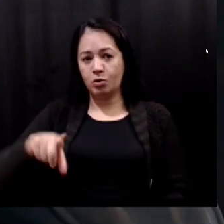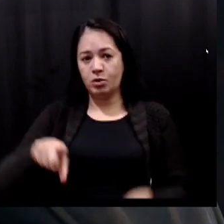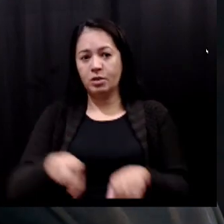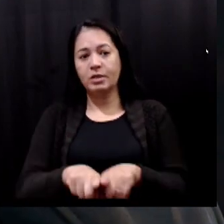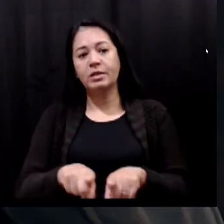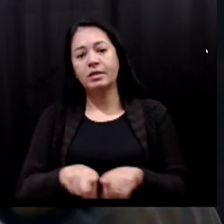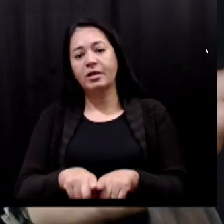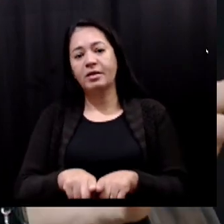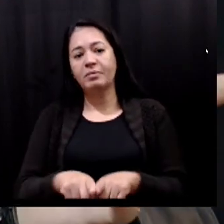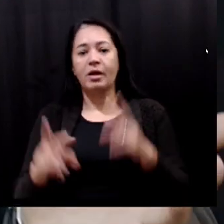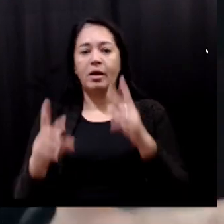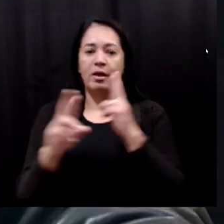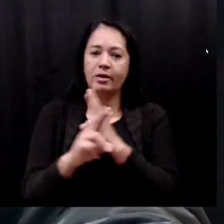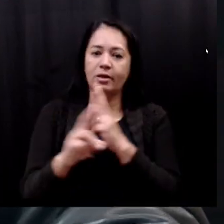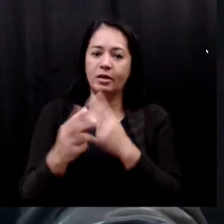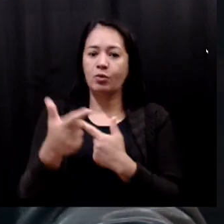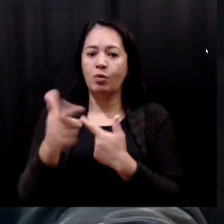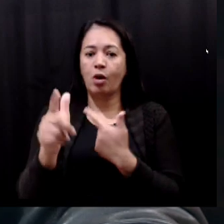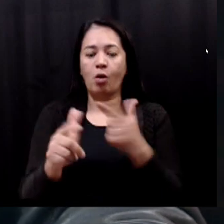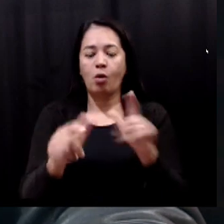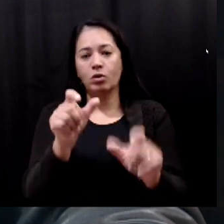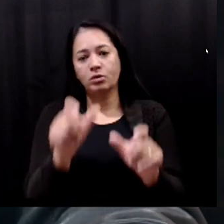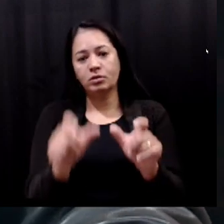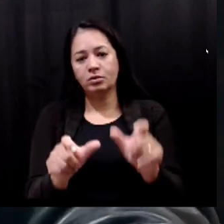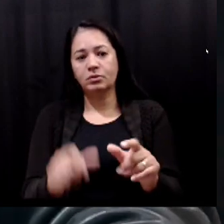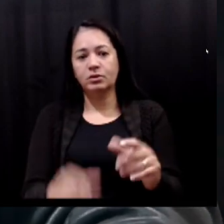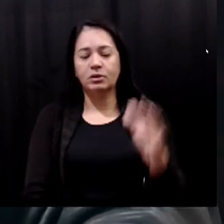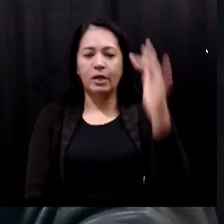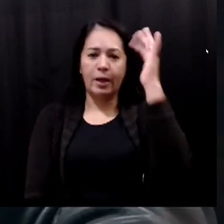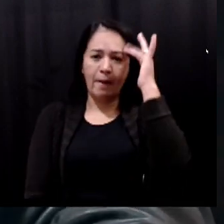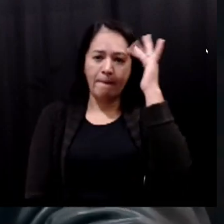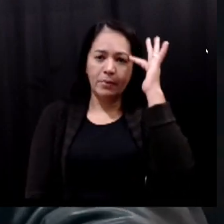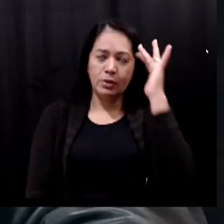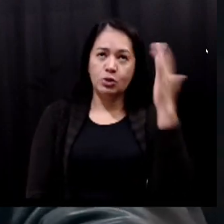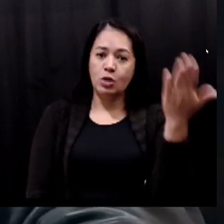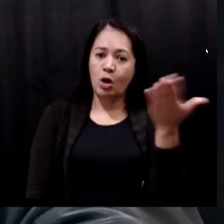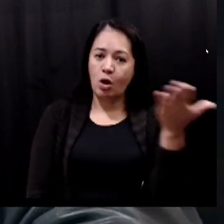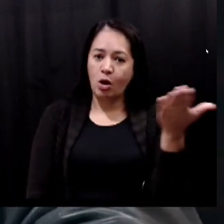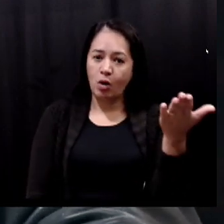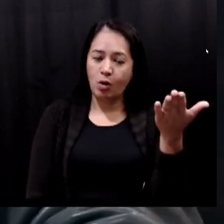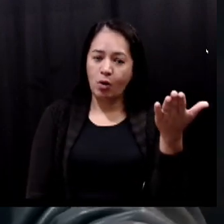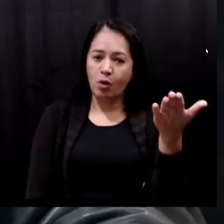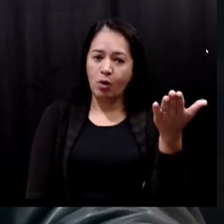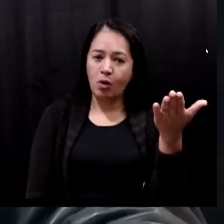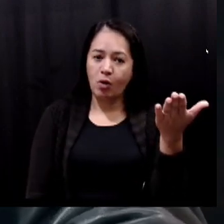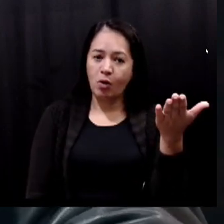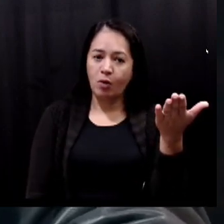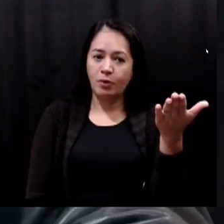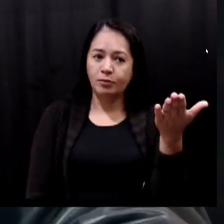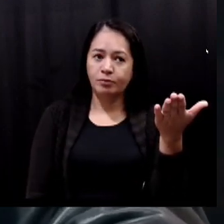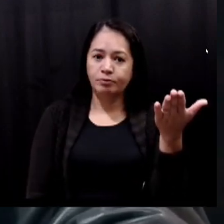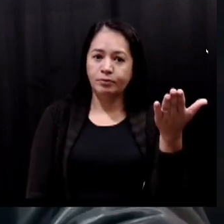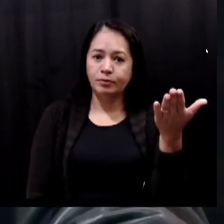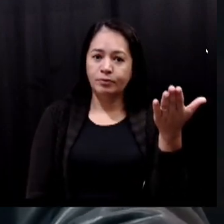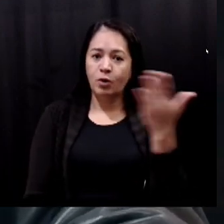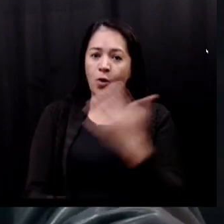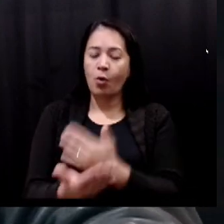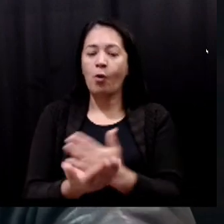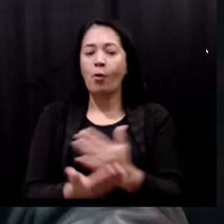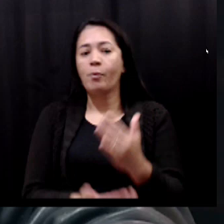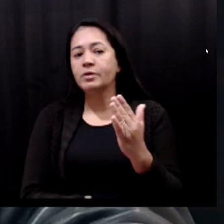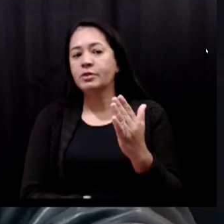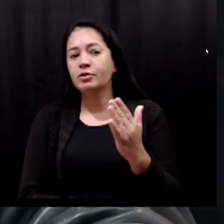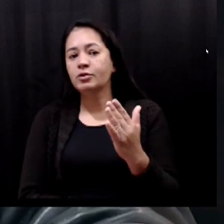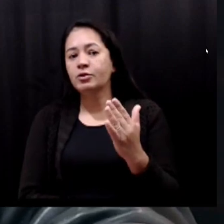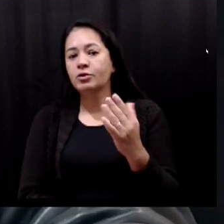aos outros. Imagino que esse momento, por exemplo, início da manhã, para os